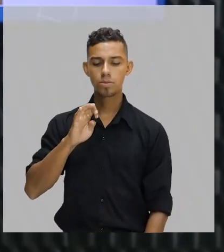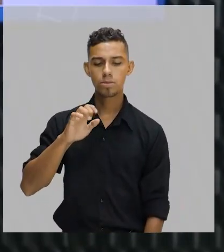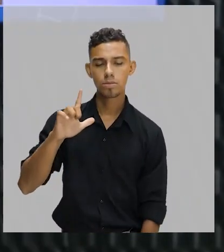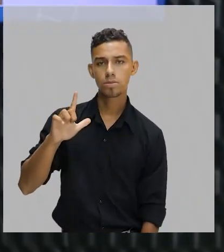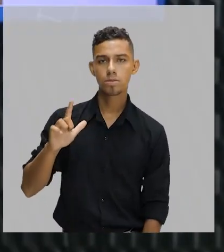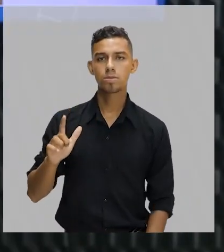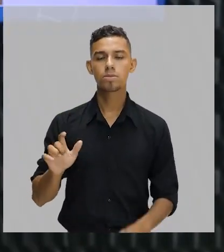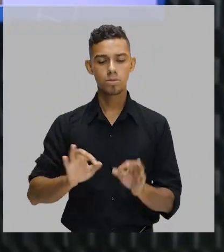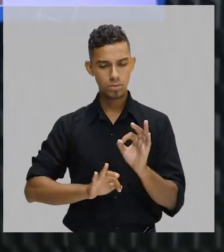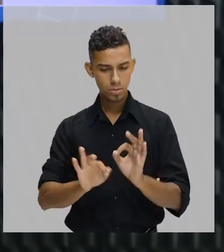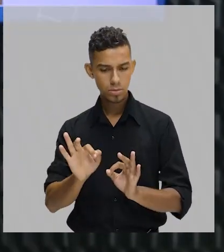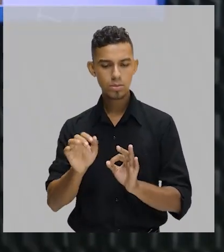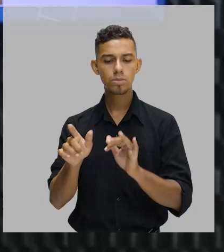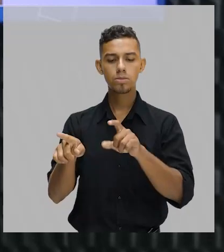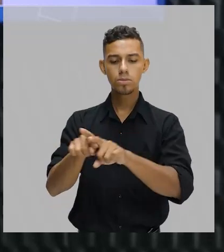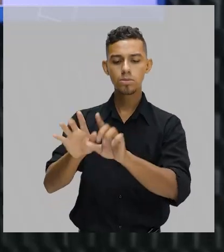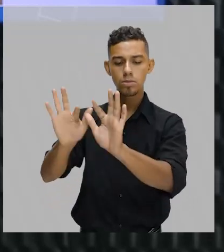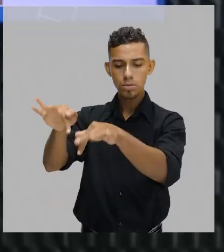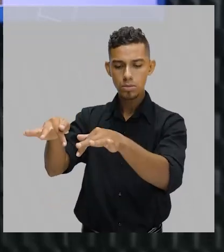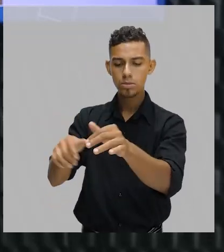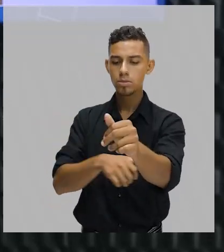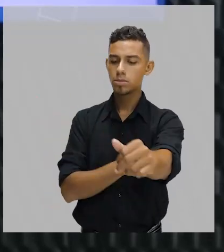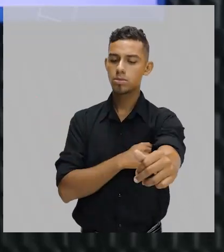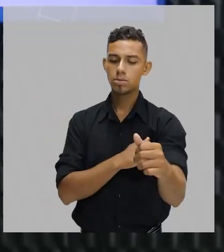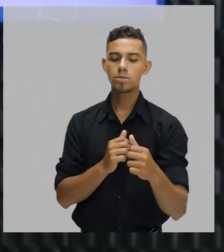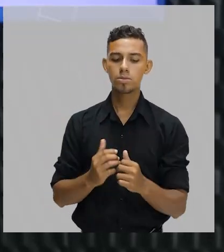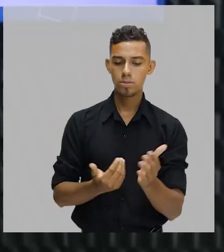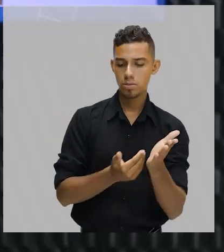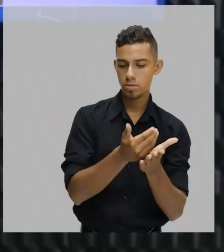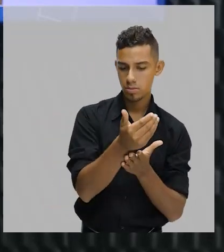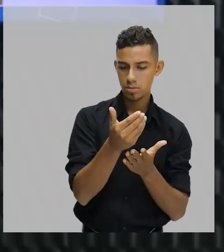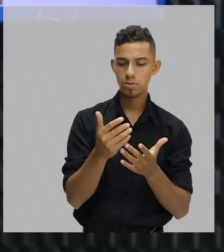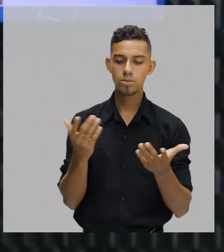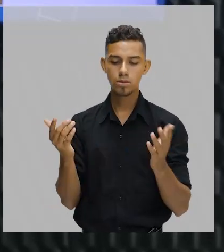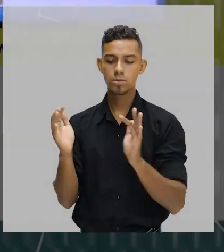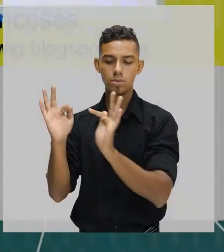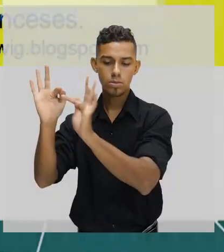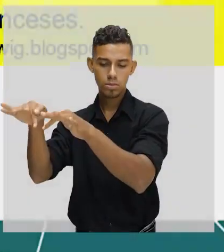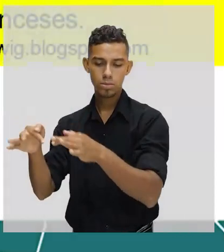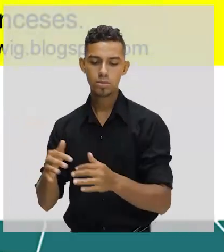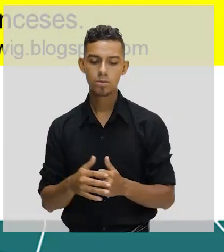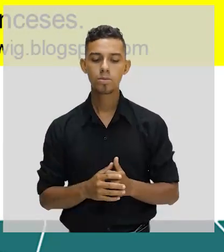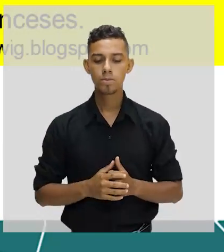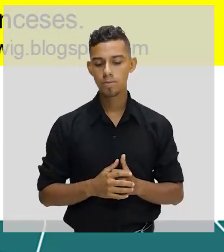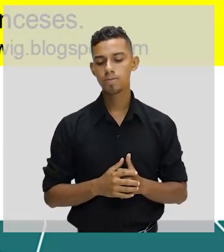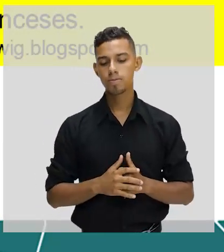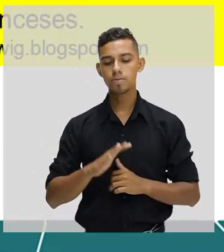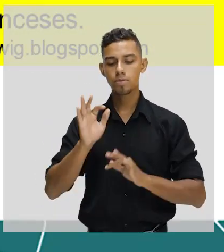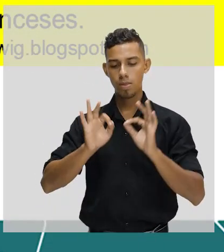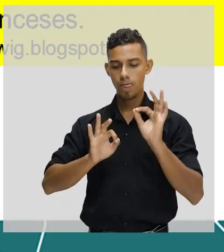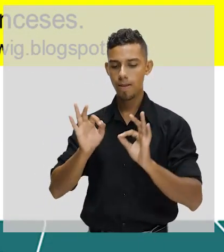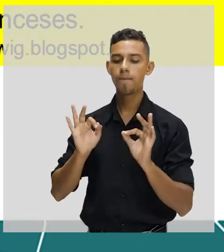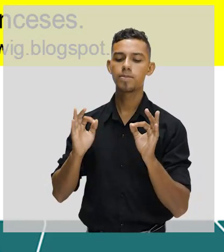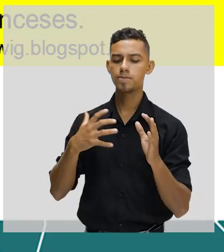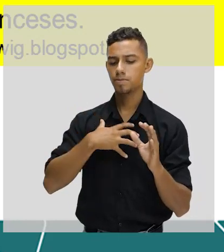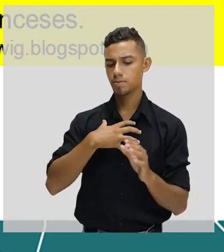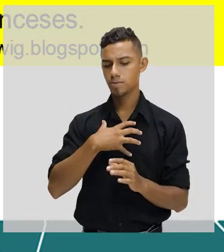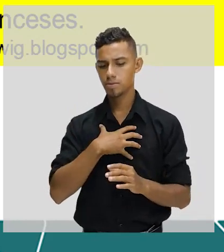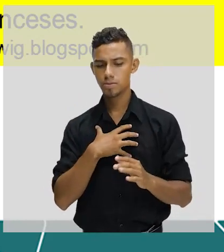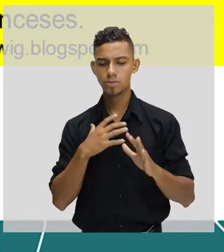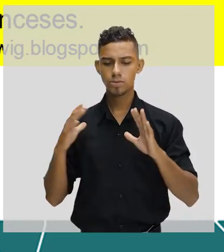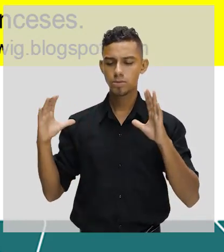de cera nos trabalhos, finalizando. O Miró fazia o início e o Degas fazia a finalização. Tanto é que fica essa sensação